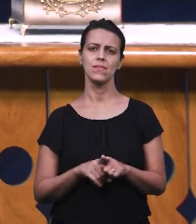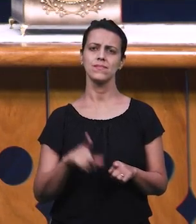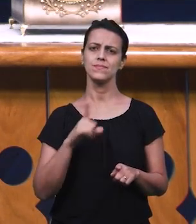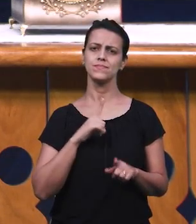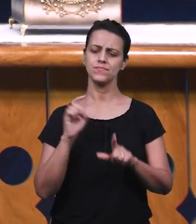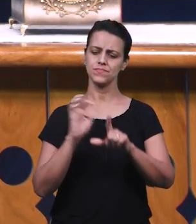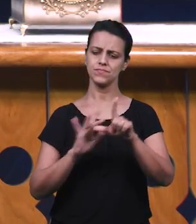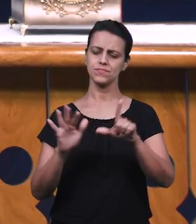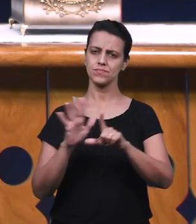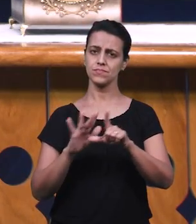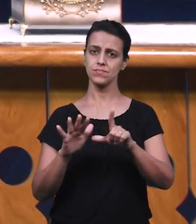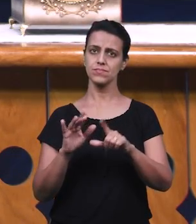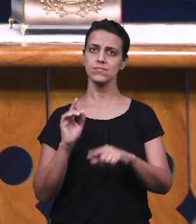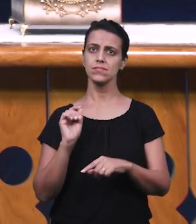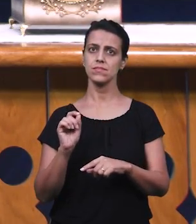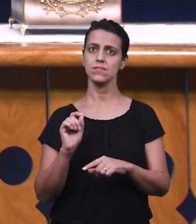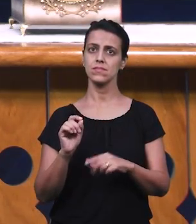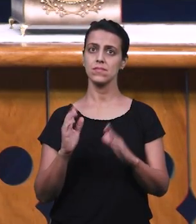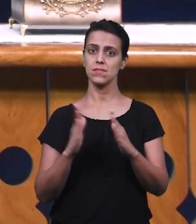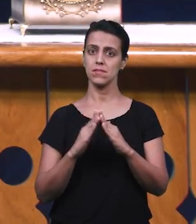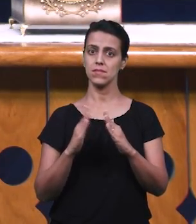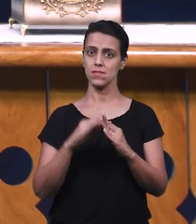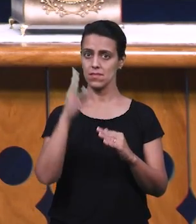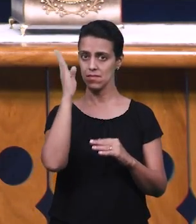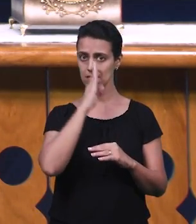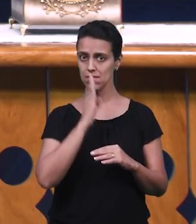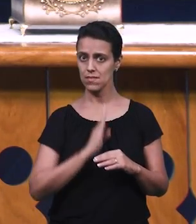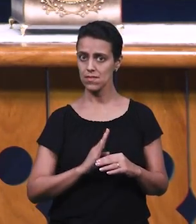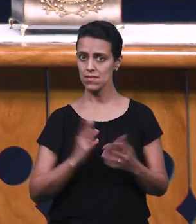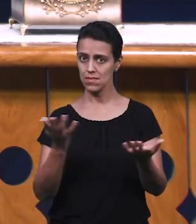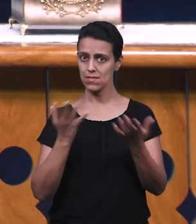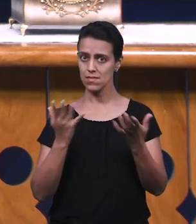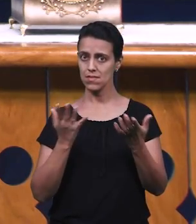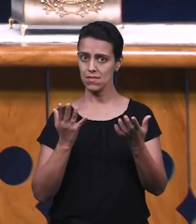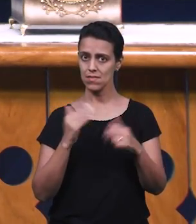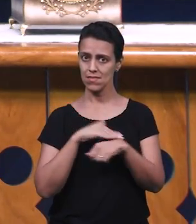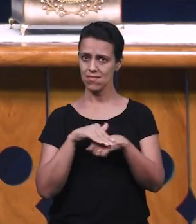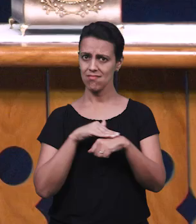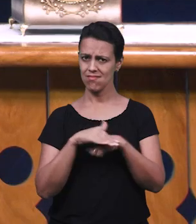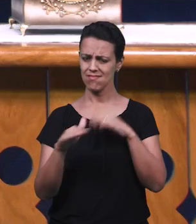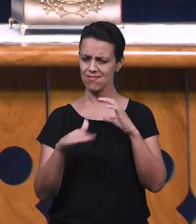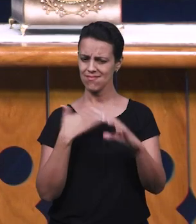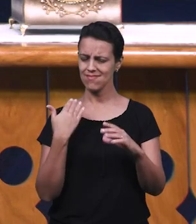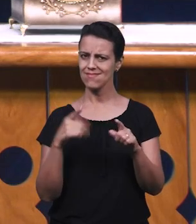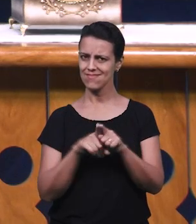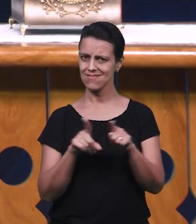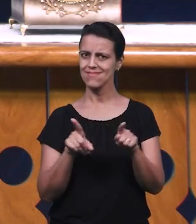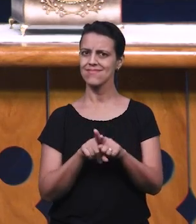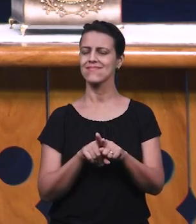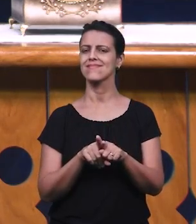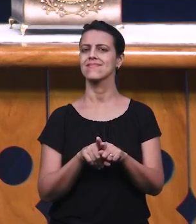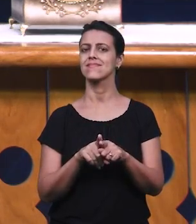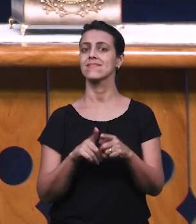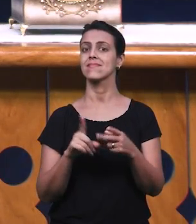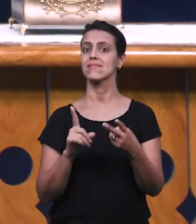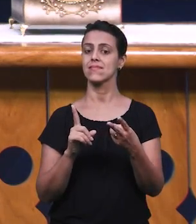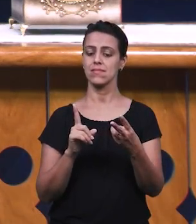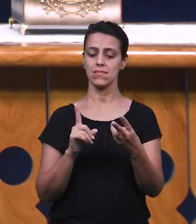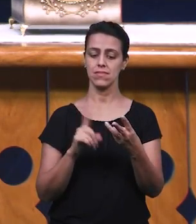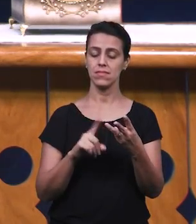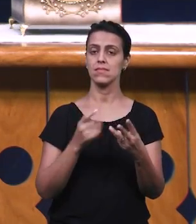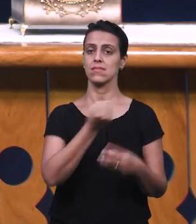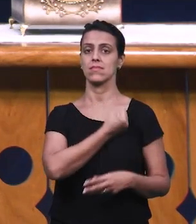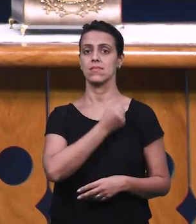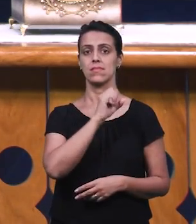tem esse segundo QR Code para quem mora no Brasil e queira nos contar uma experiência também. E por